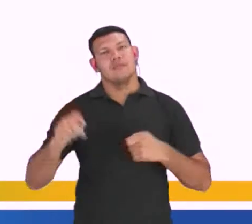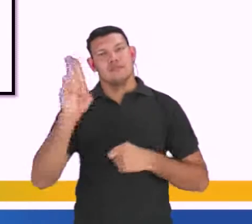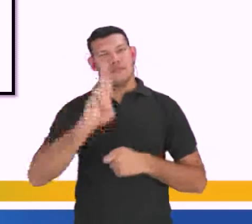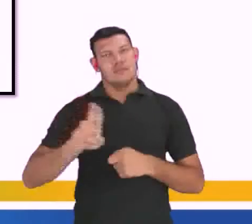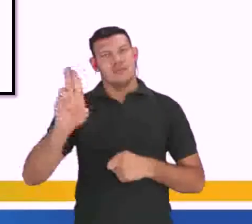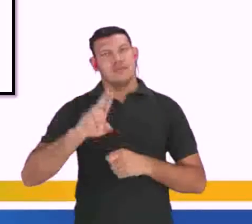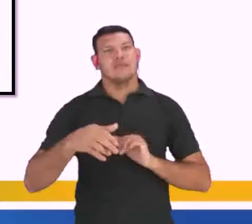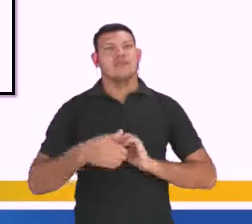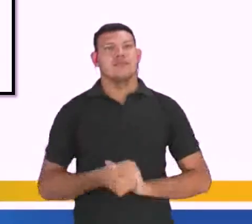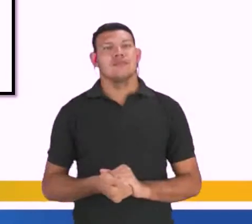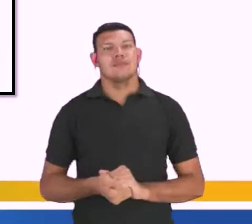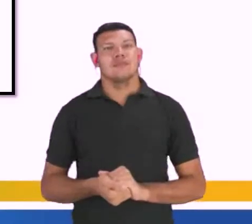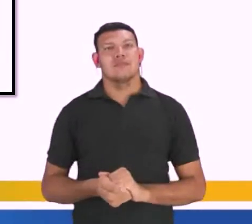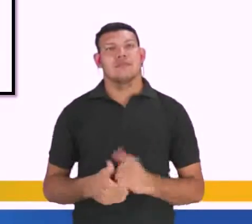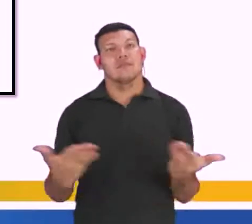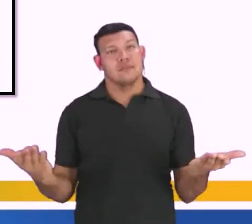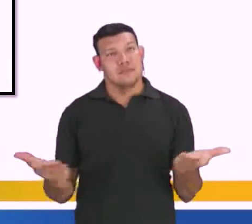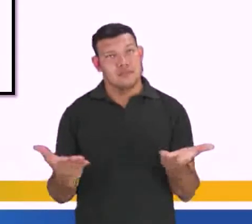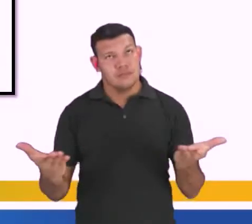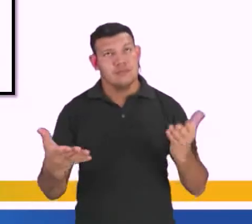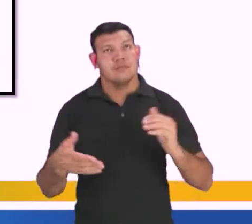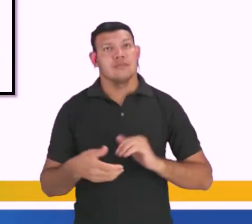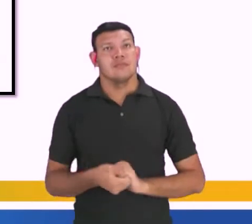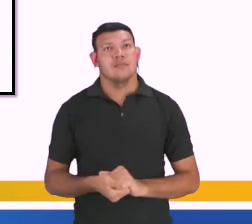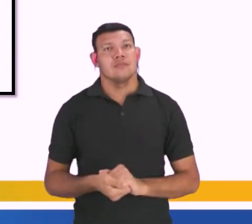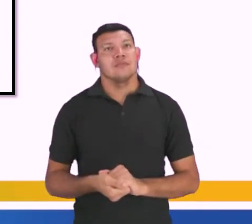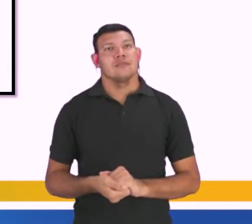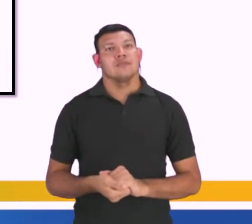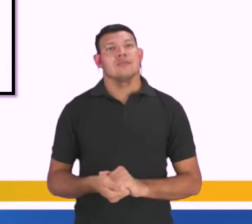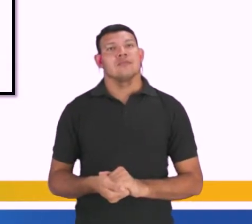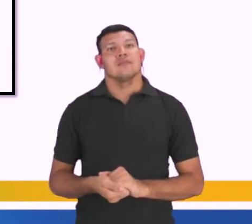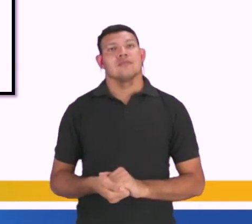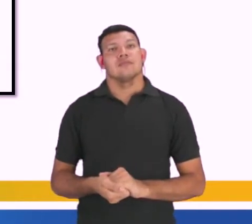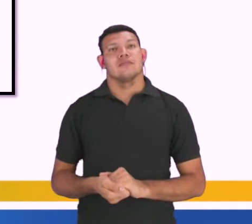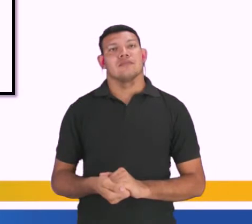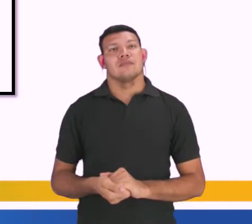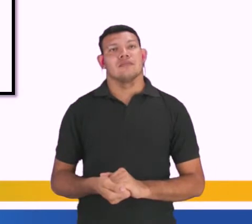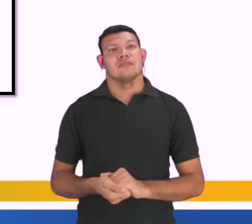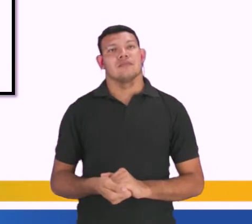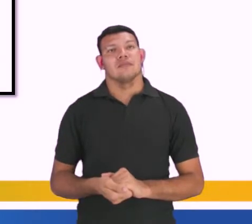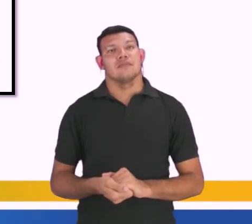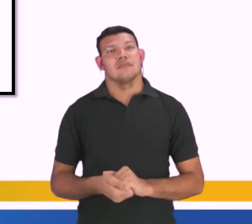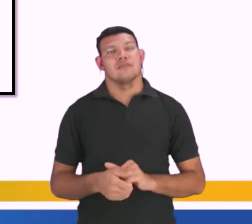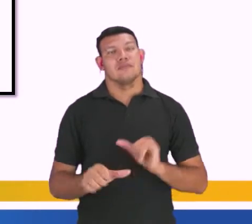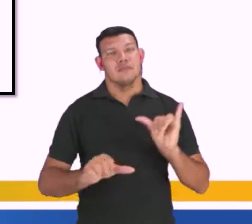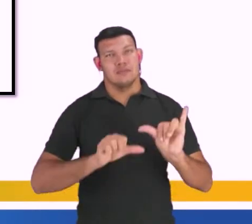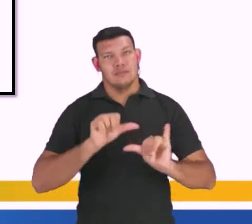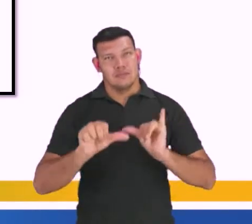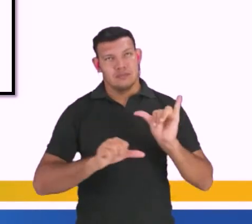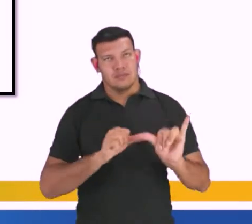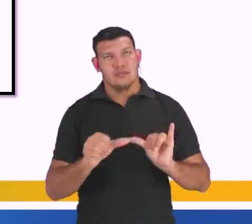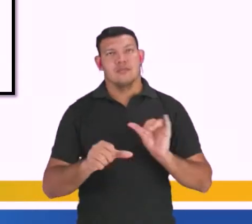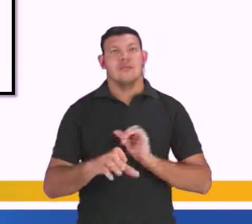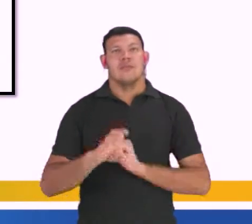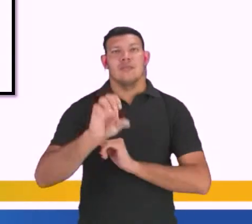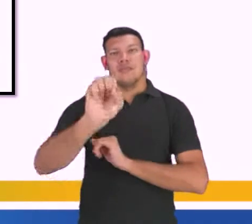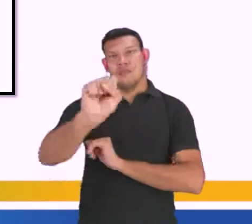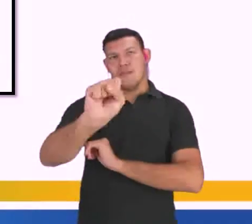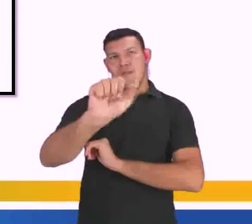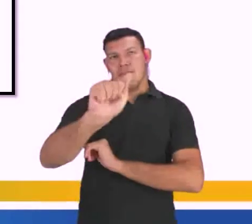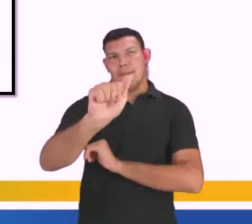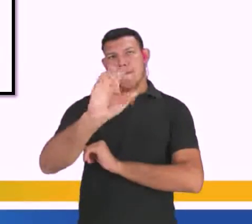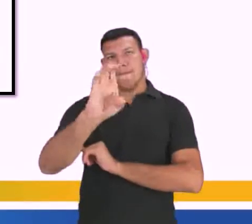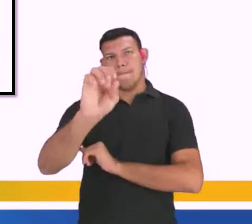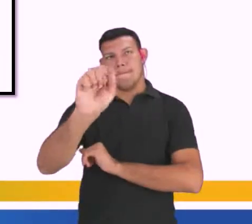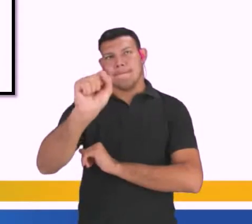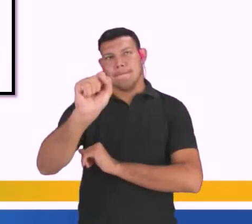quebra. Então, nós temos aqui na formação da reação da sacarose,